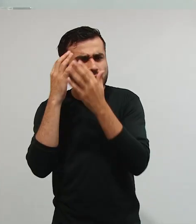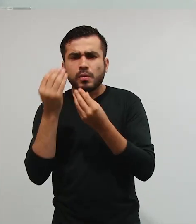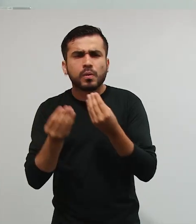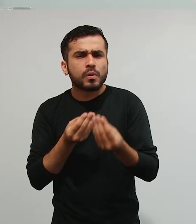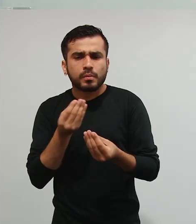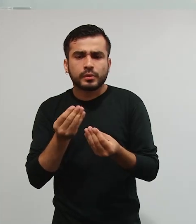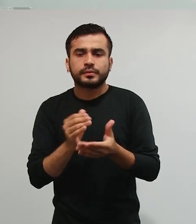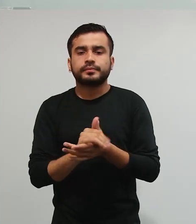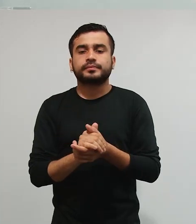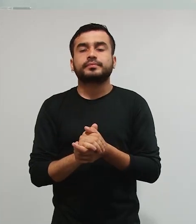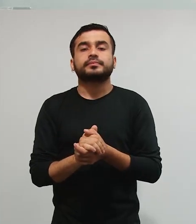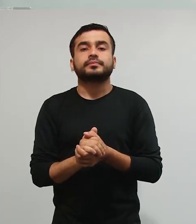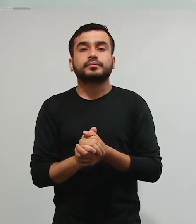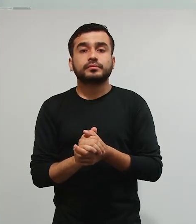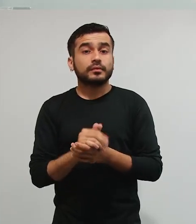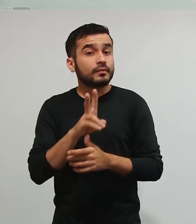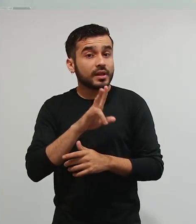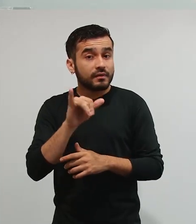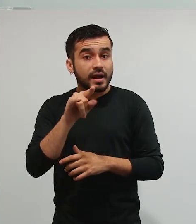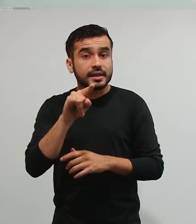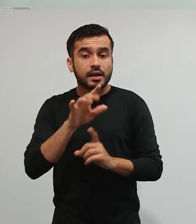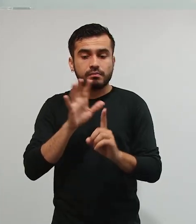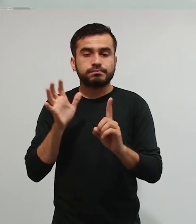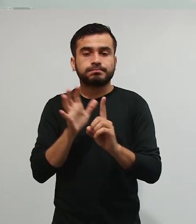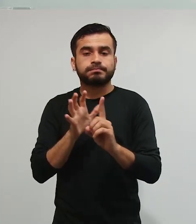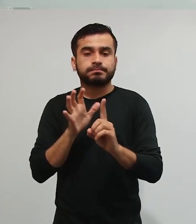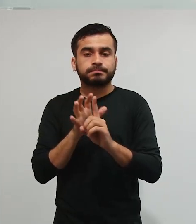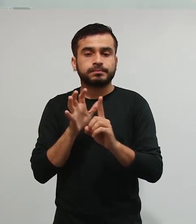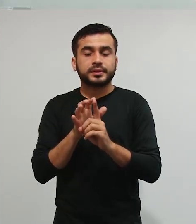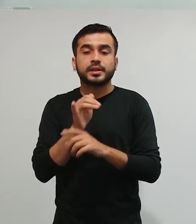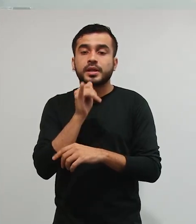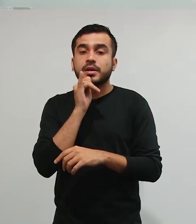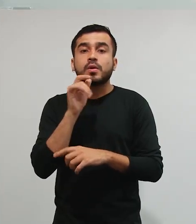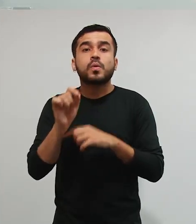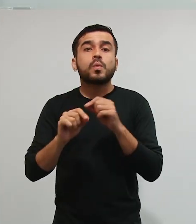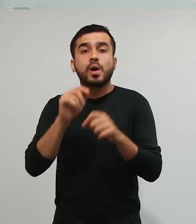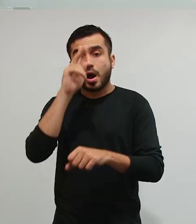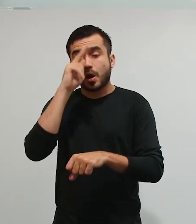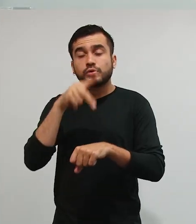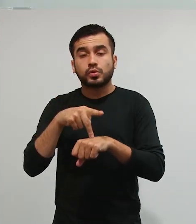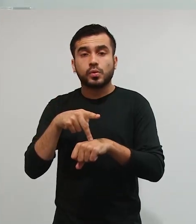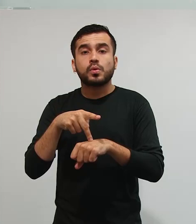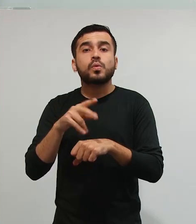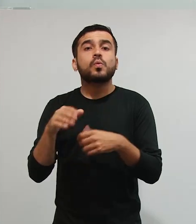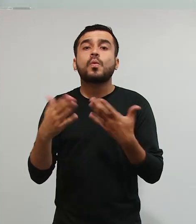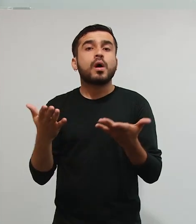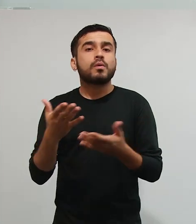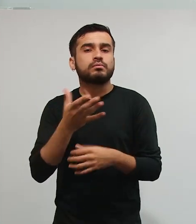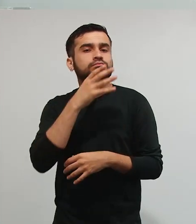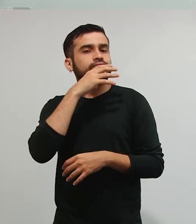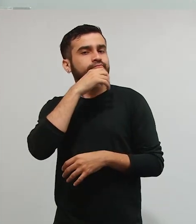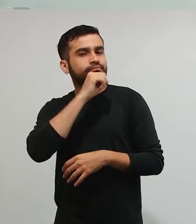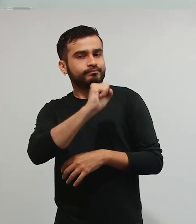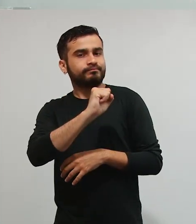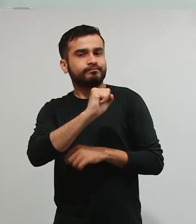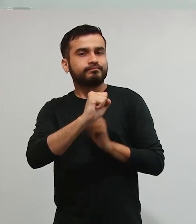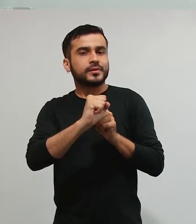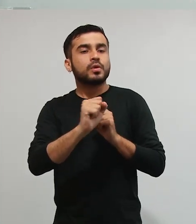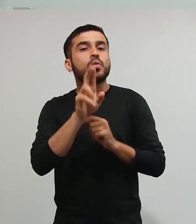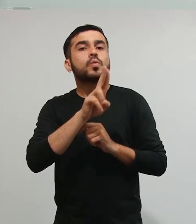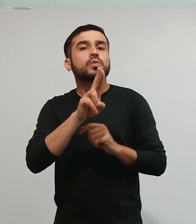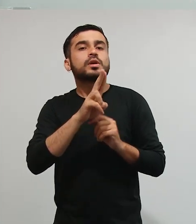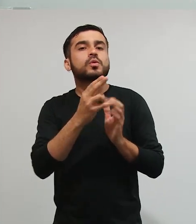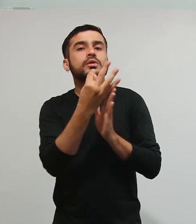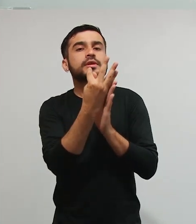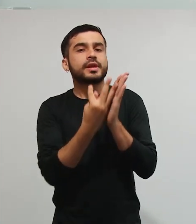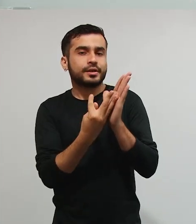que eu faço? Bom, você faz o quê? Você vai ter as inspirações. Nossa inspiração maior foi o quê? Foi Paulinho. Então, você retoma